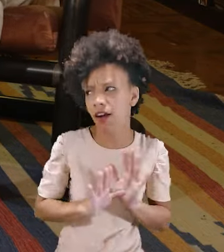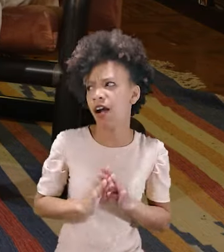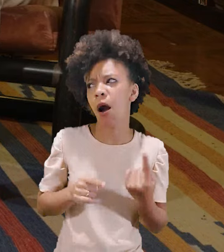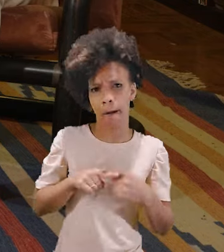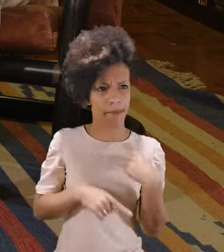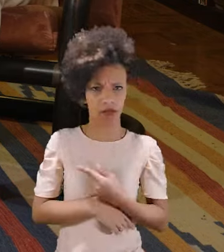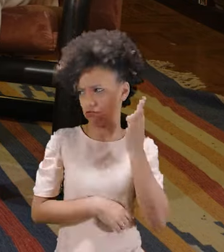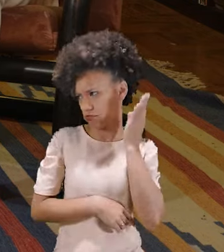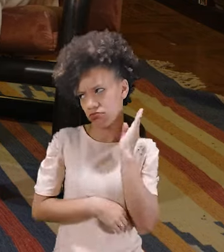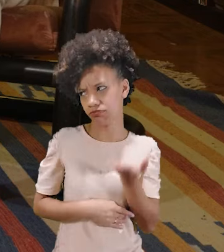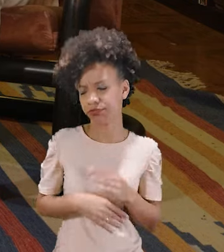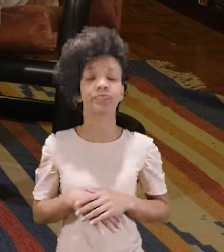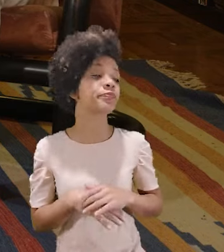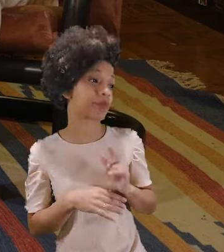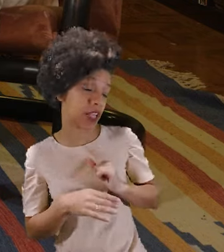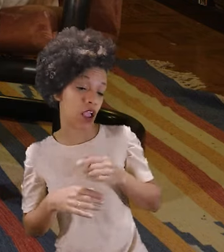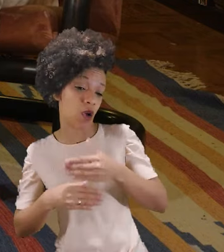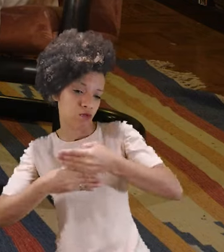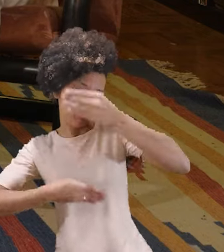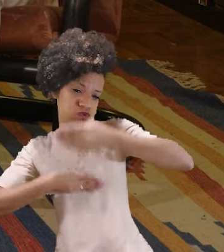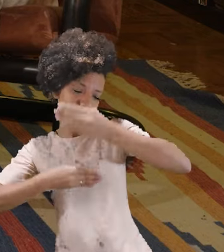a gente é burra é